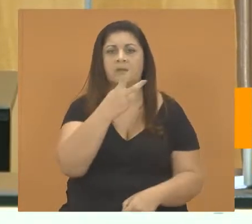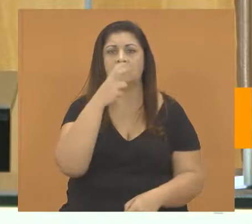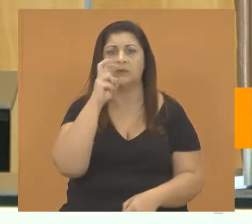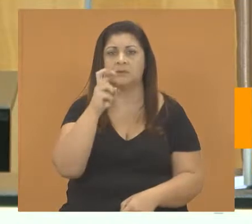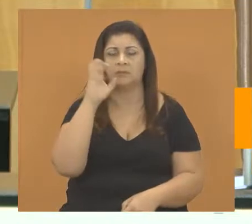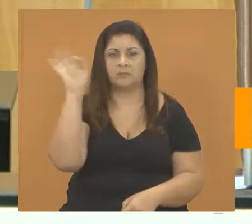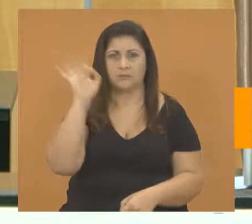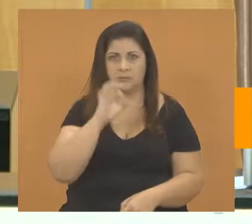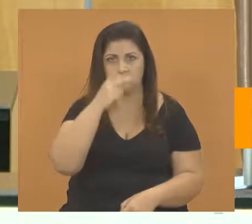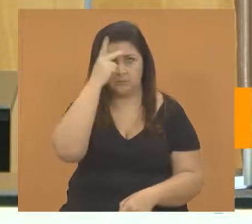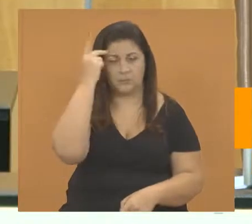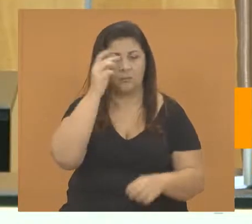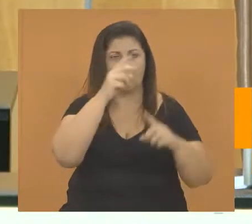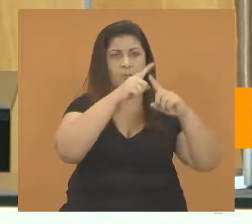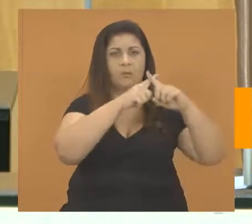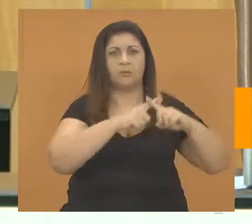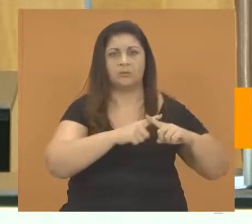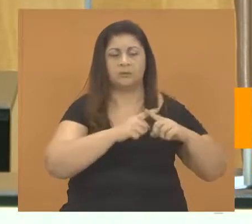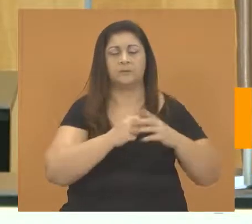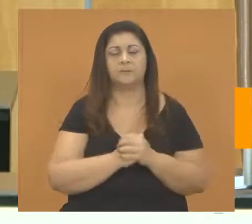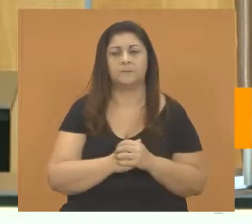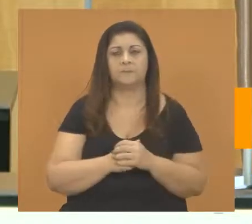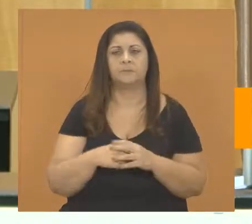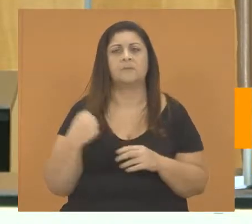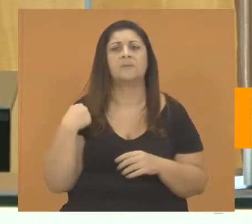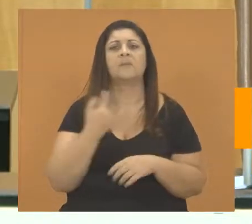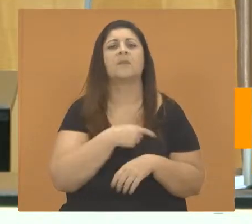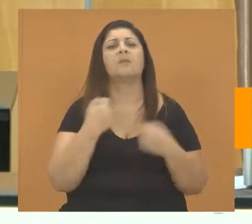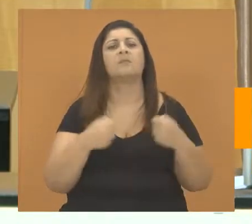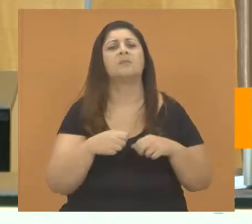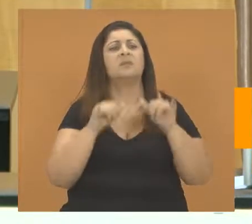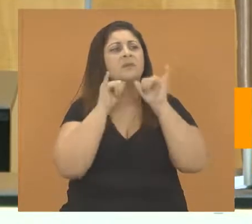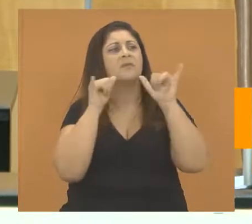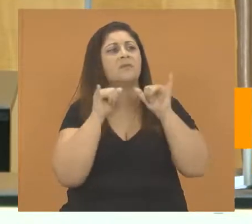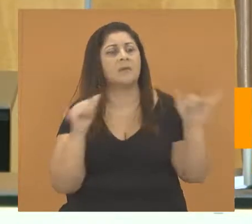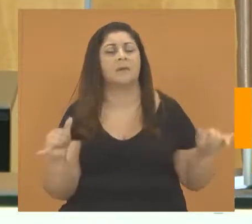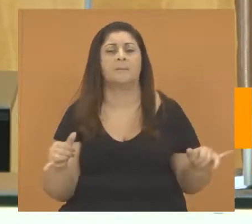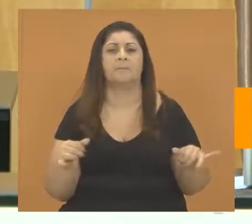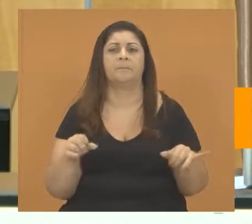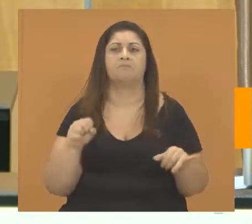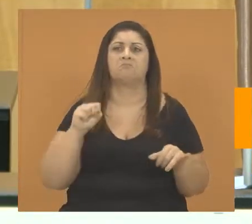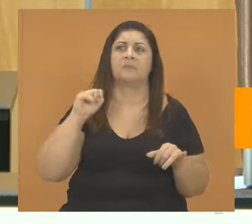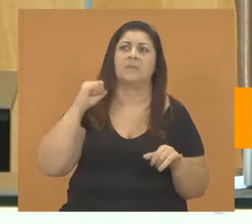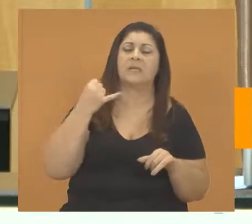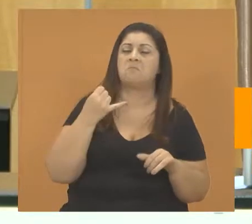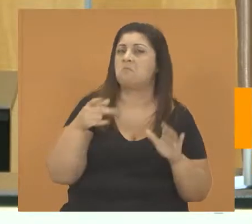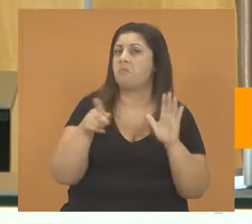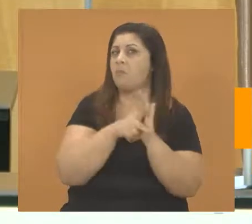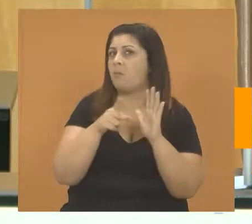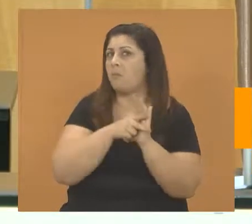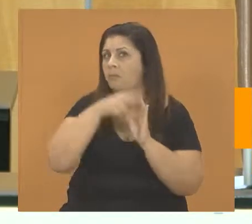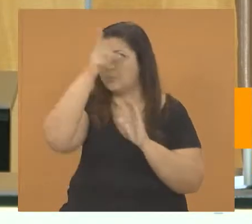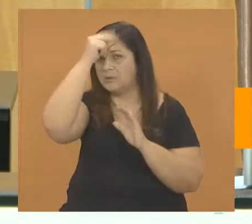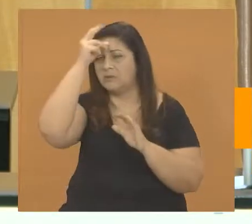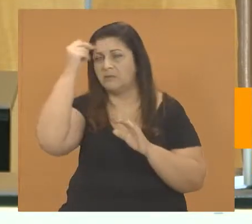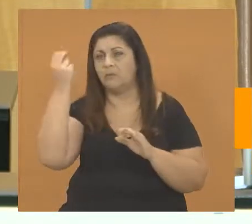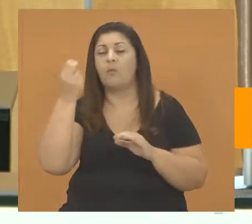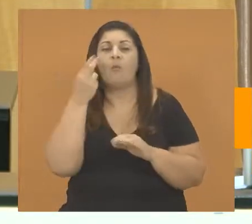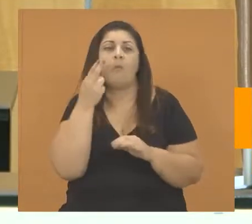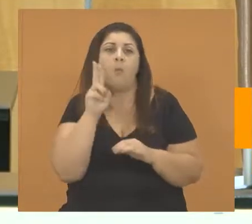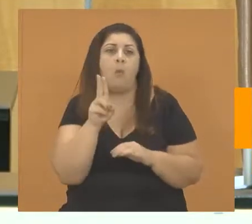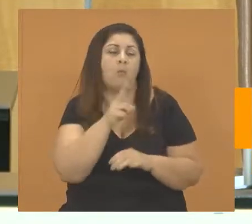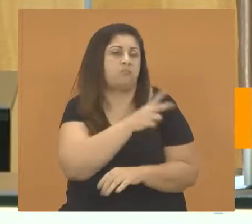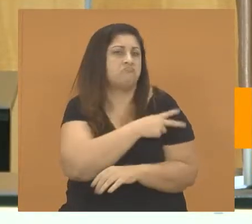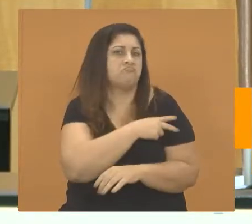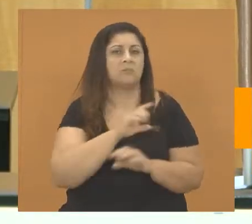agora é ea gente tem que aprender denunciar tanto comissionado é cargo político não como comissionado